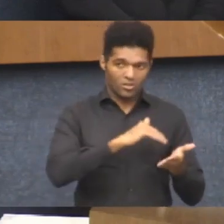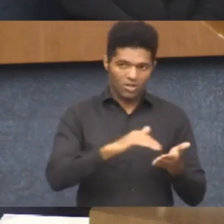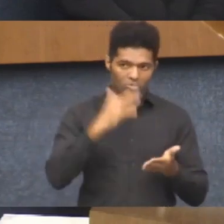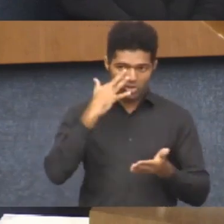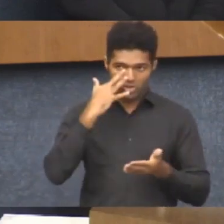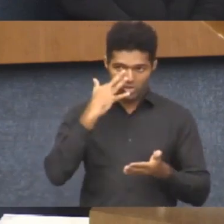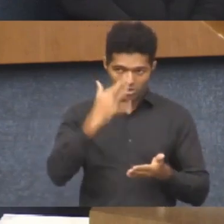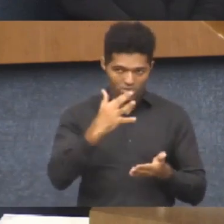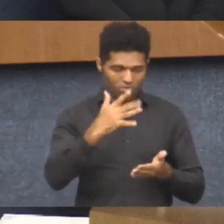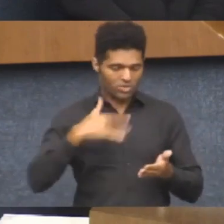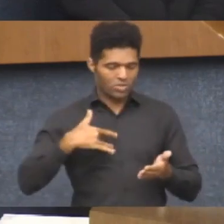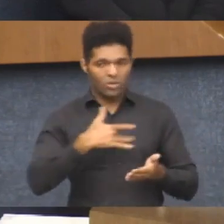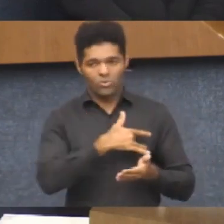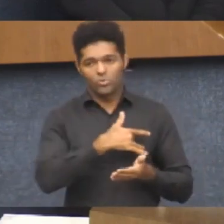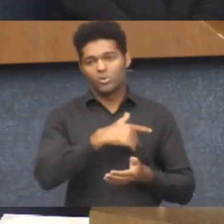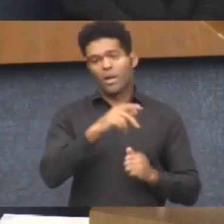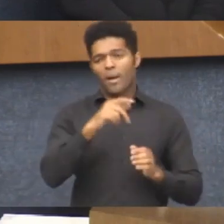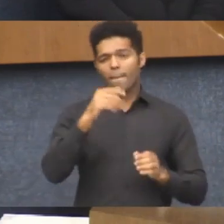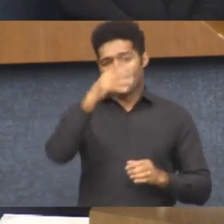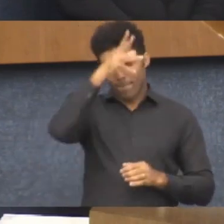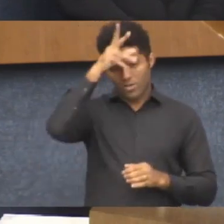Prefeitura de Belo Horizonte.